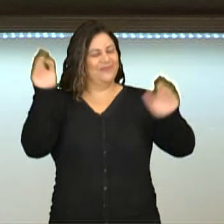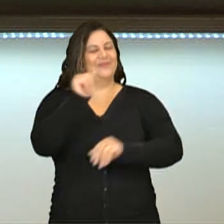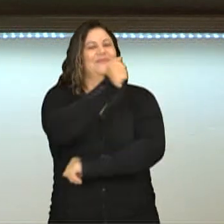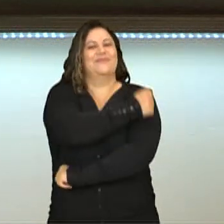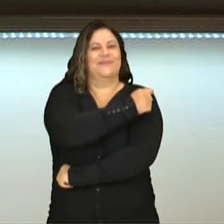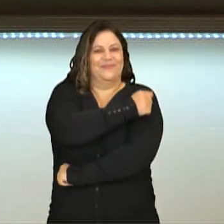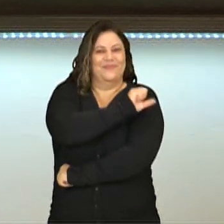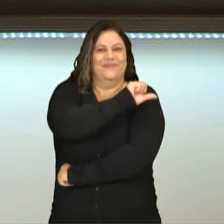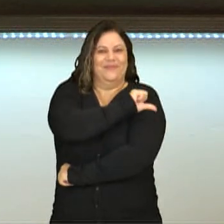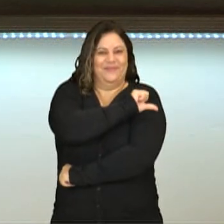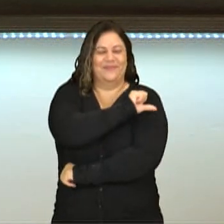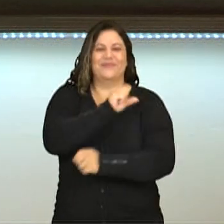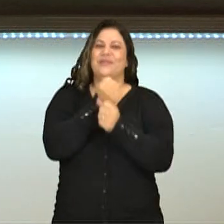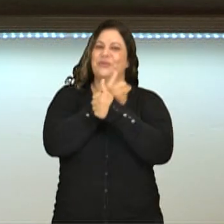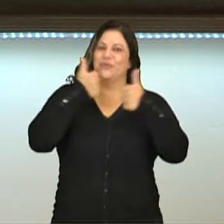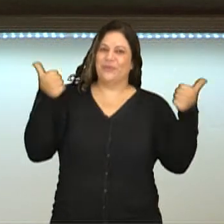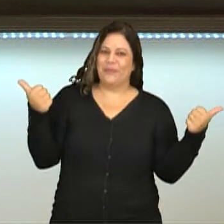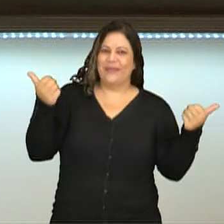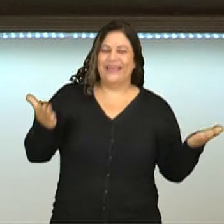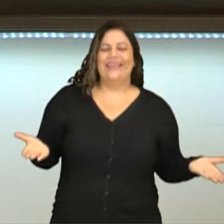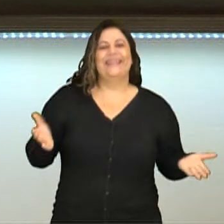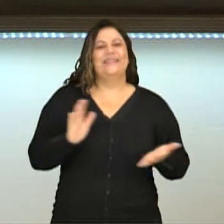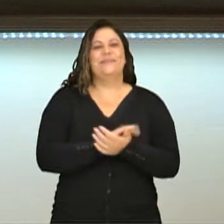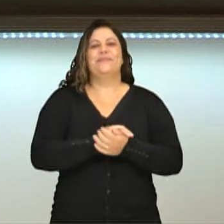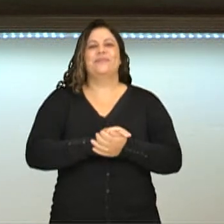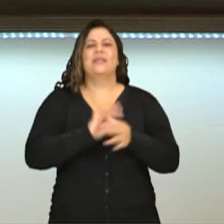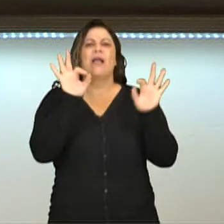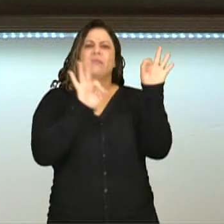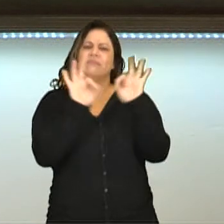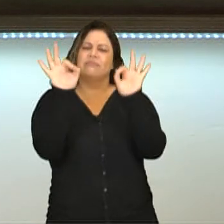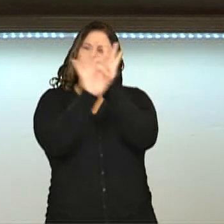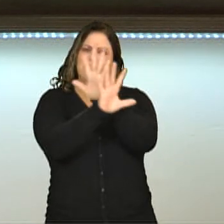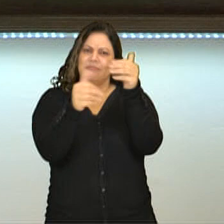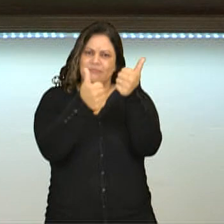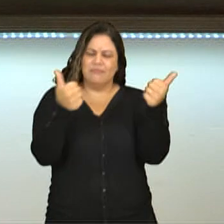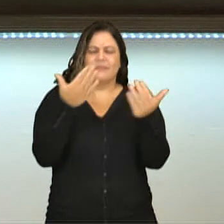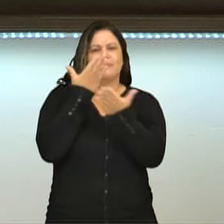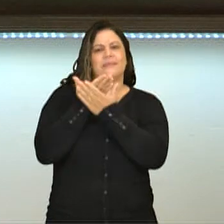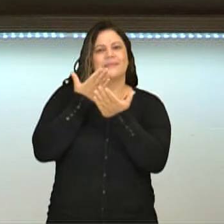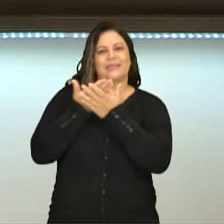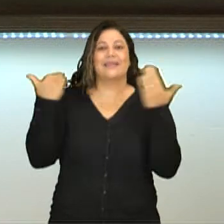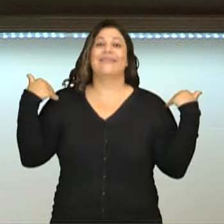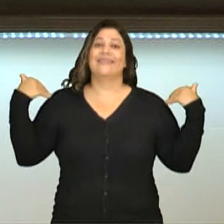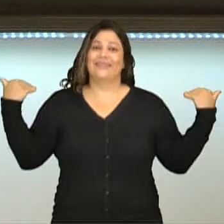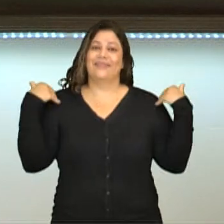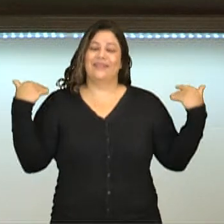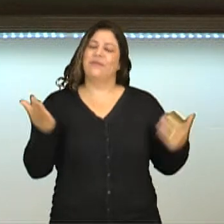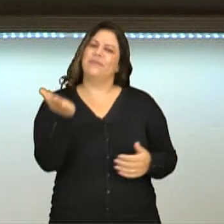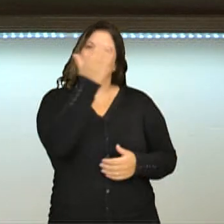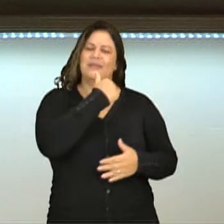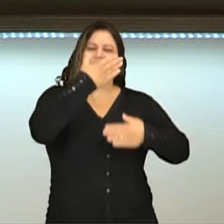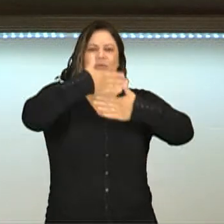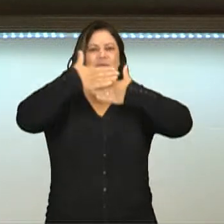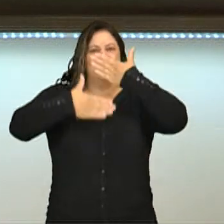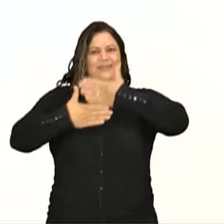estudantes do 9º ano! Tudo bem com vocês? Preparados para mais uma aula de Educação Física? Me acompanha no